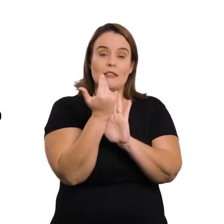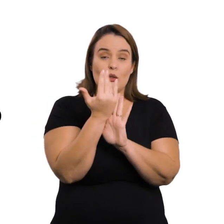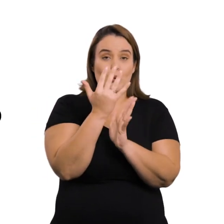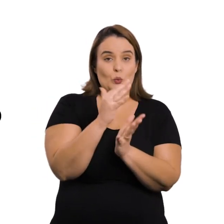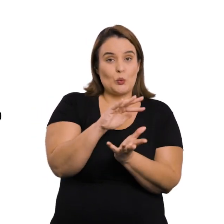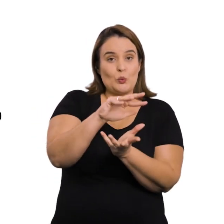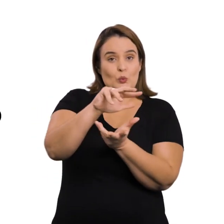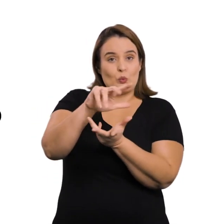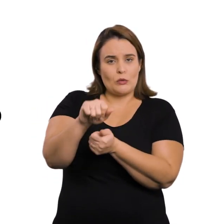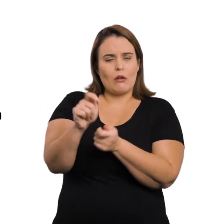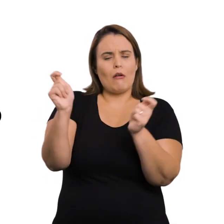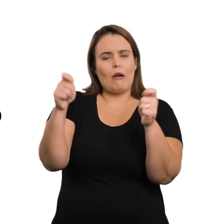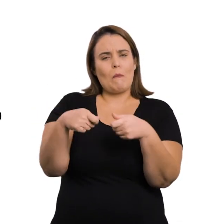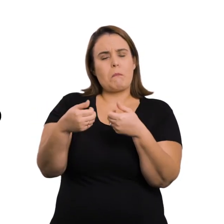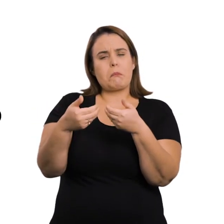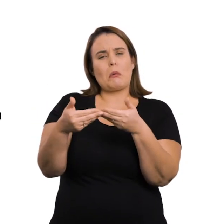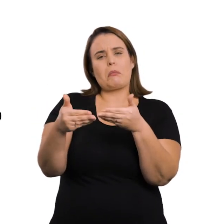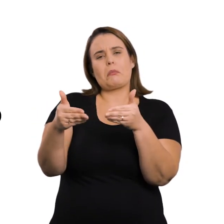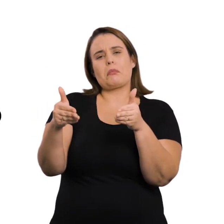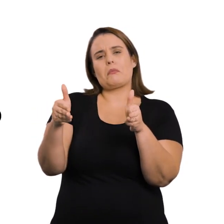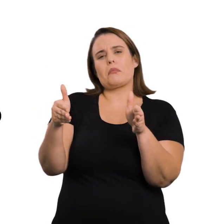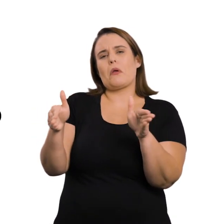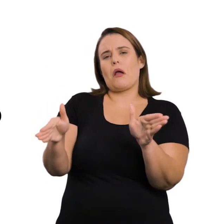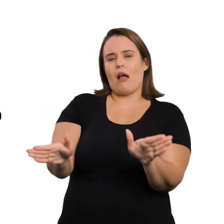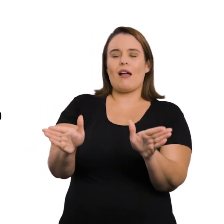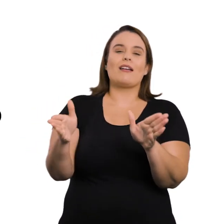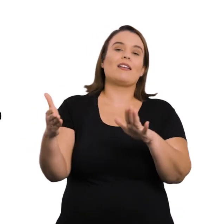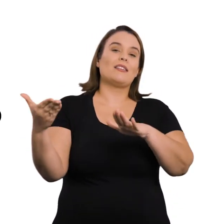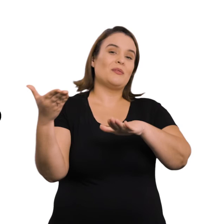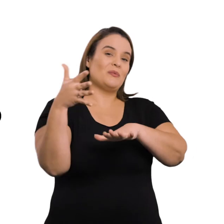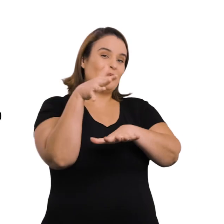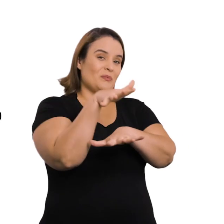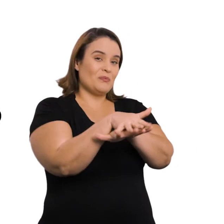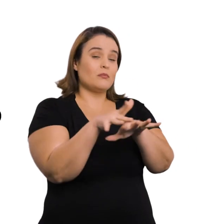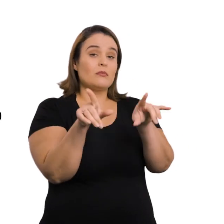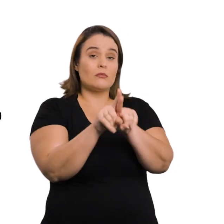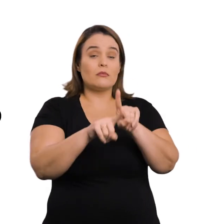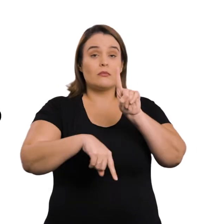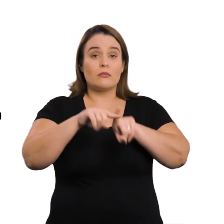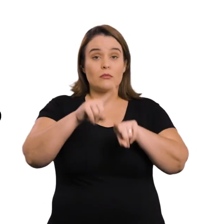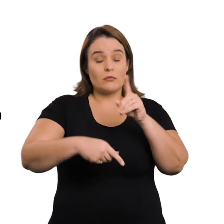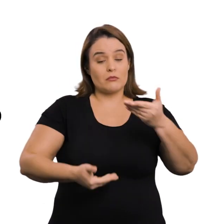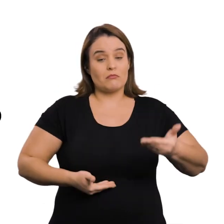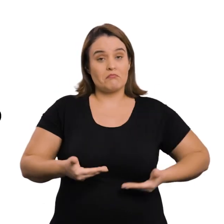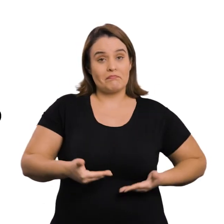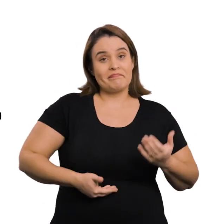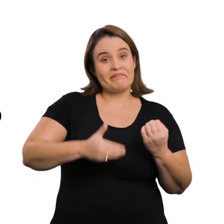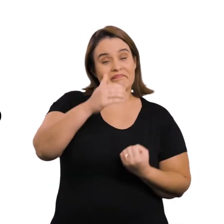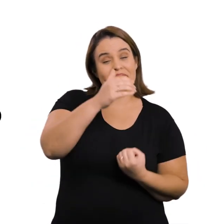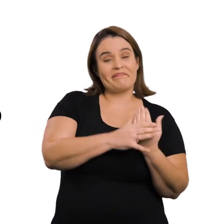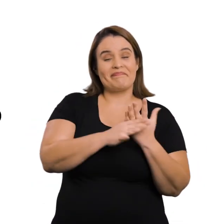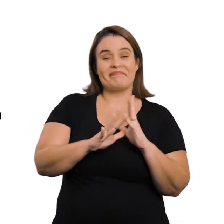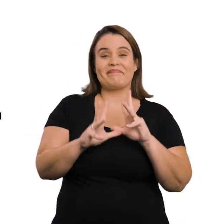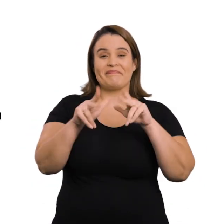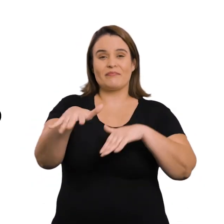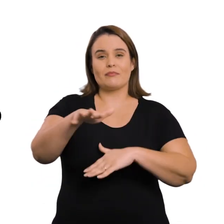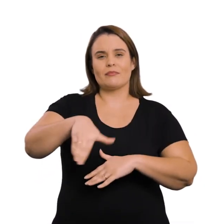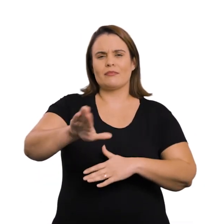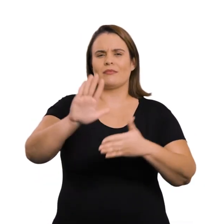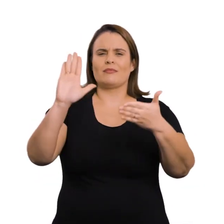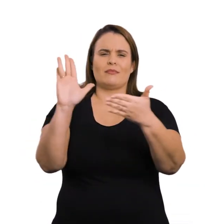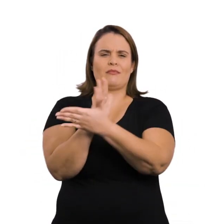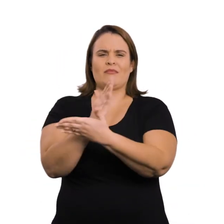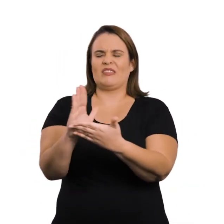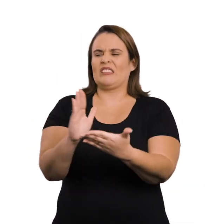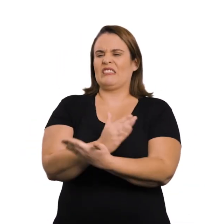universal, que define a ampliação das possibilidades de inclusão e criação de produtos e serviços para todos, sem